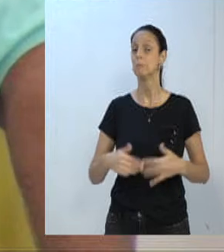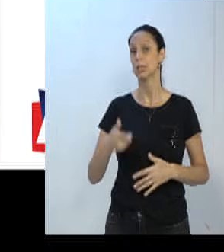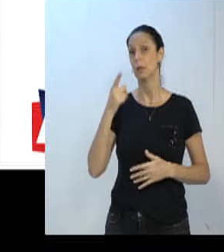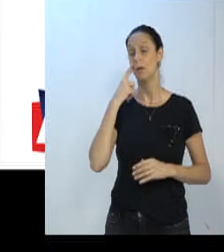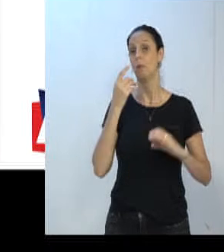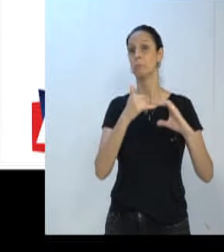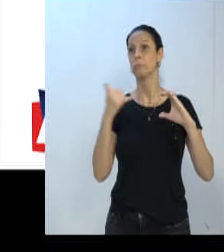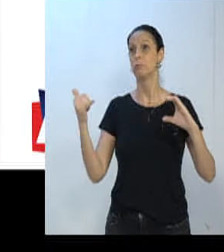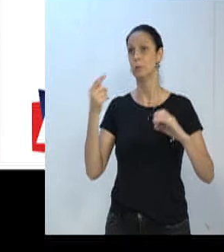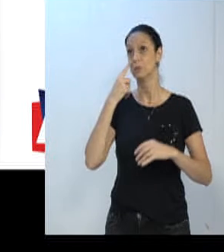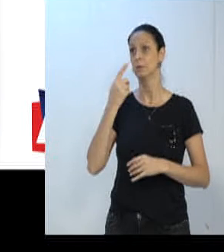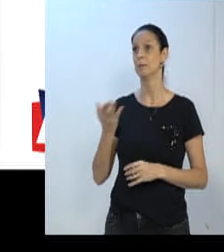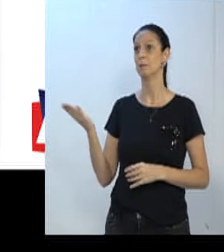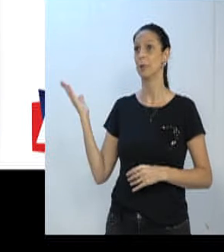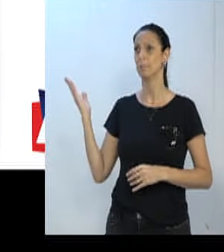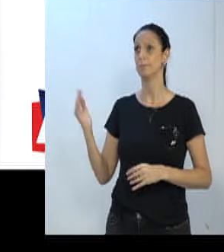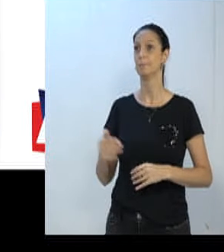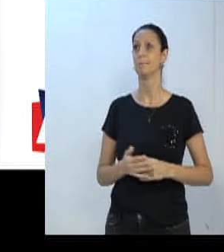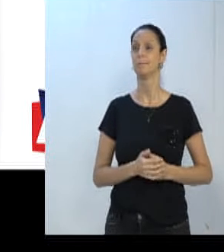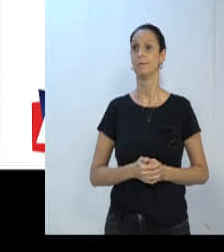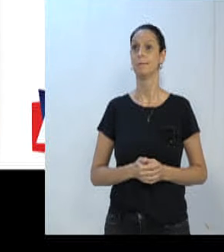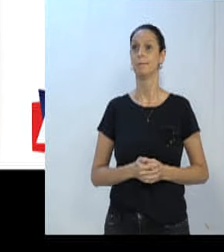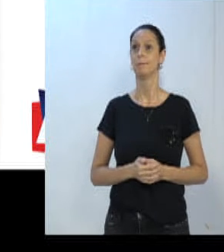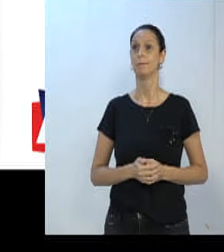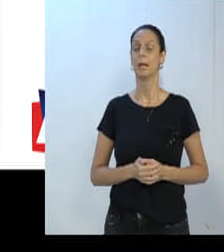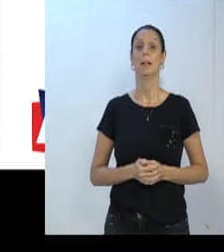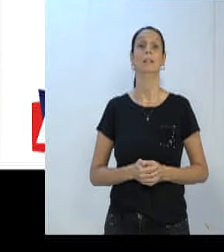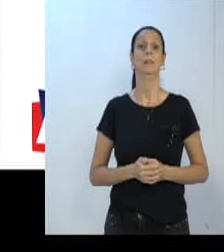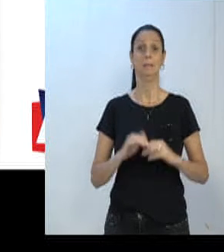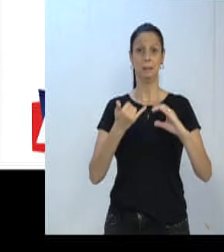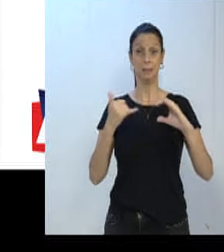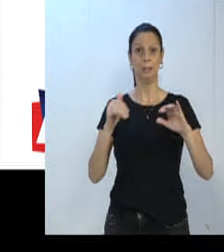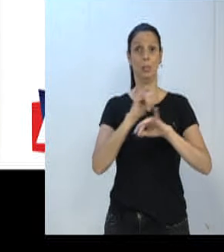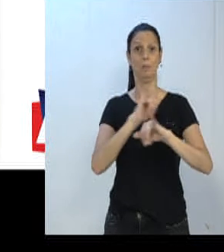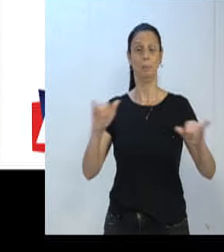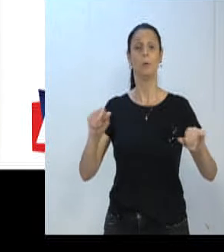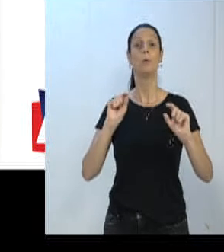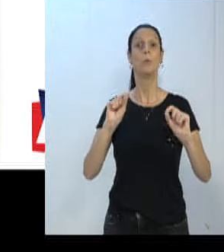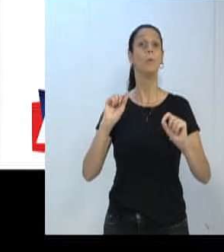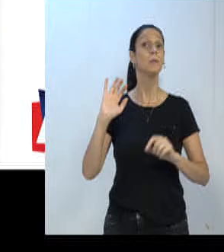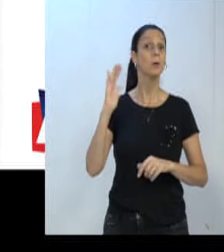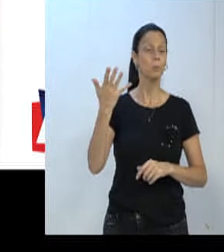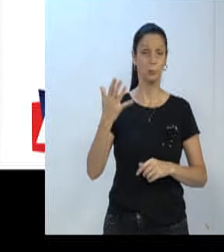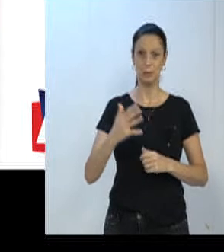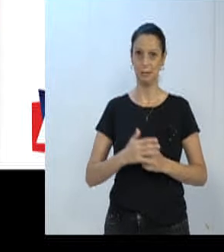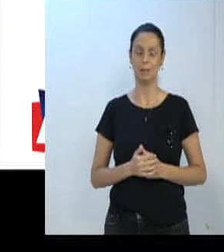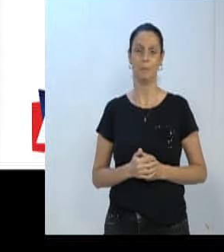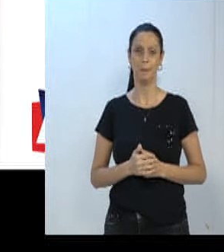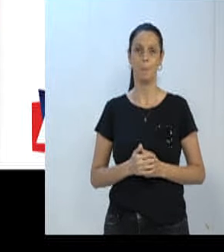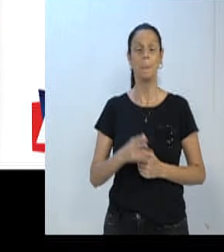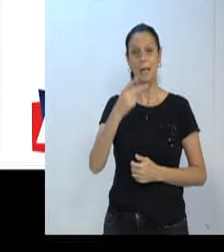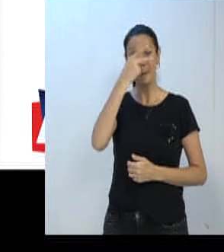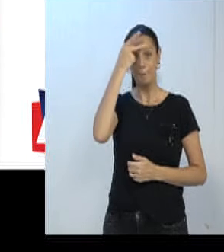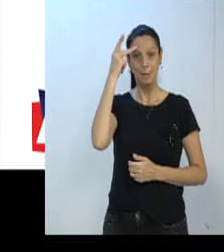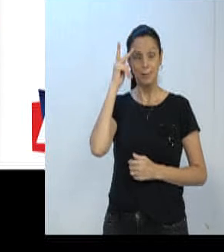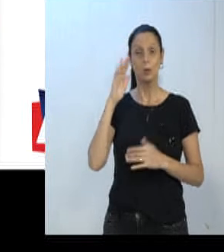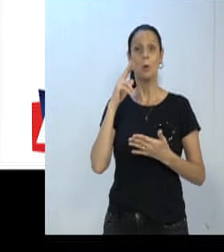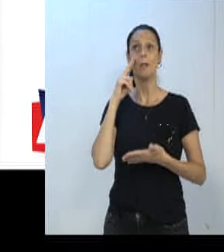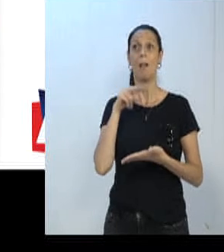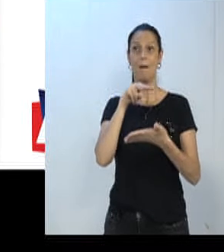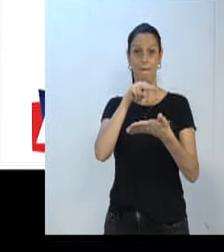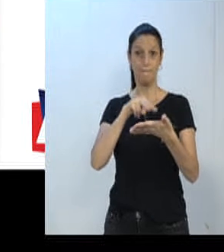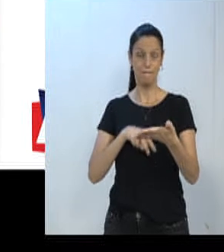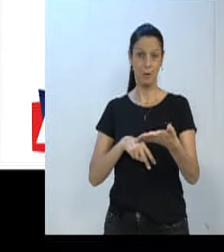poder colocar deixado parado silêncio que está alertando é para o golpe que está acontecendo quando quando o consumidores vão vir visualizar